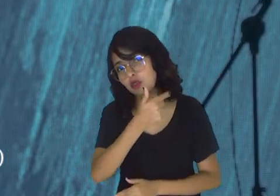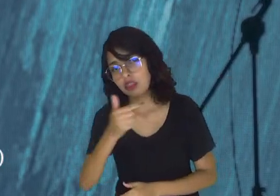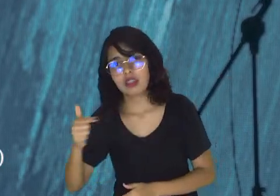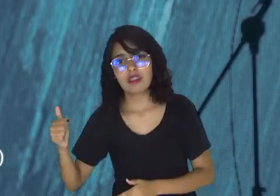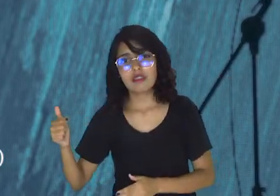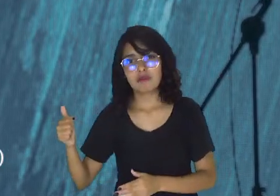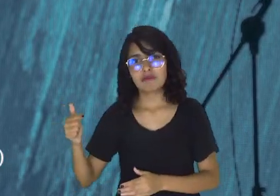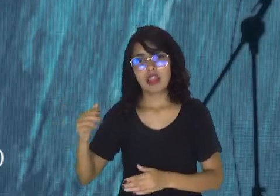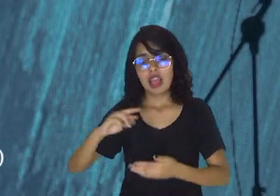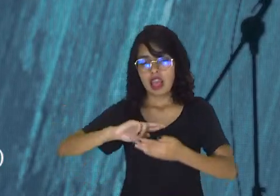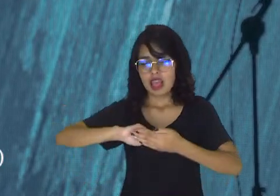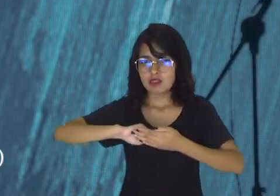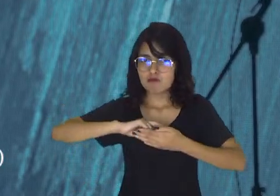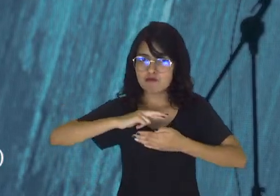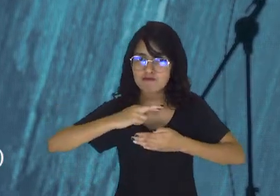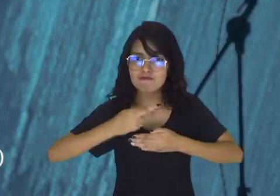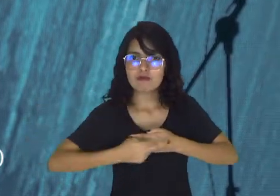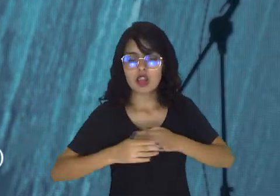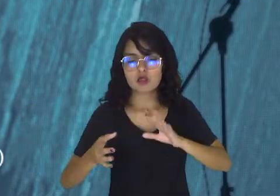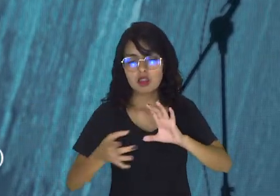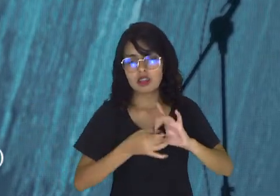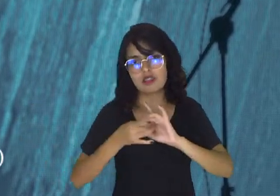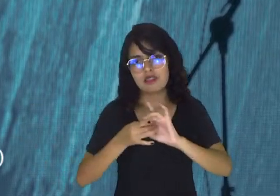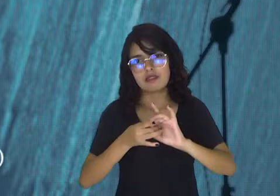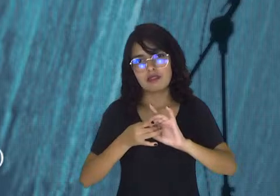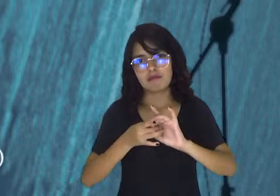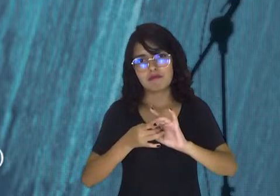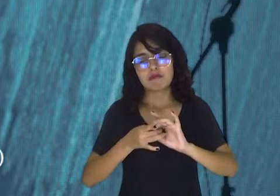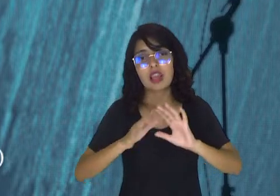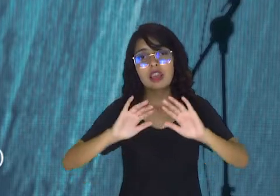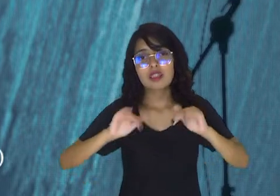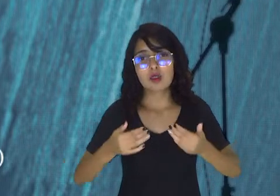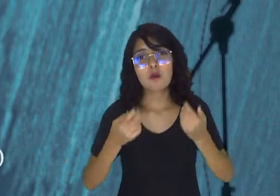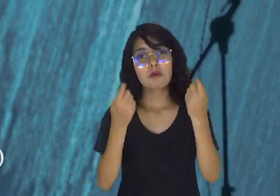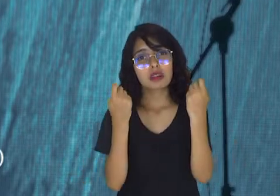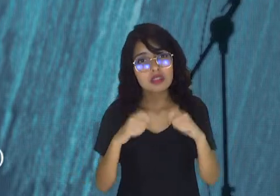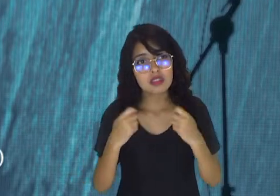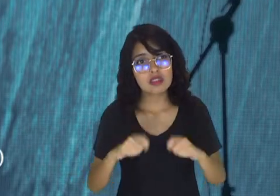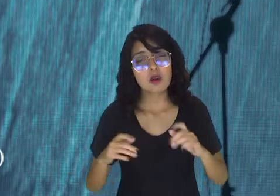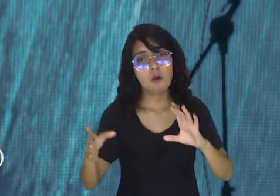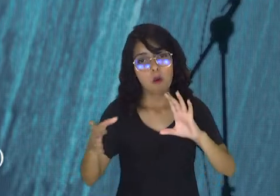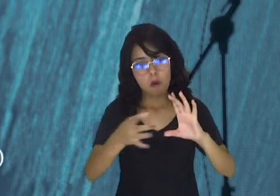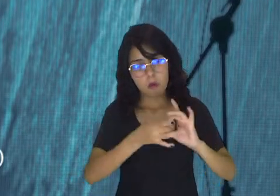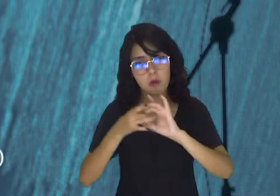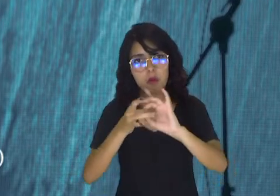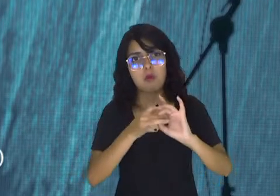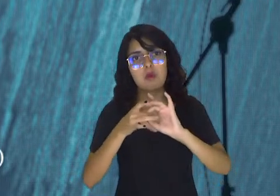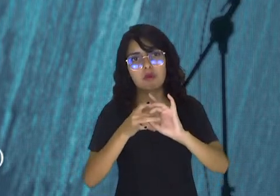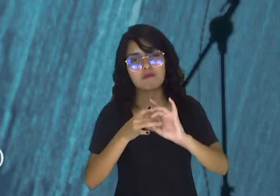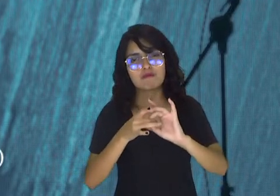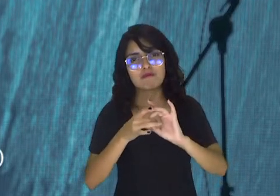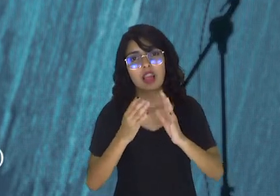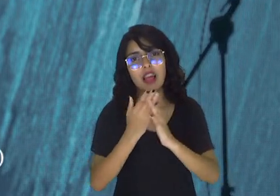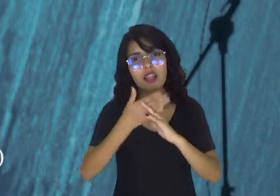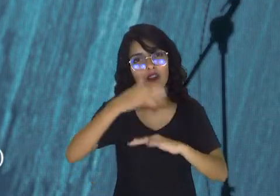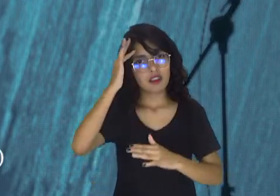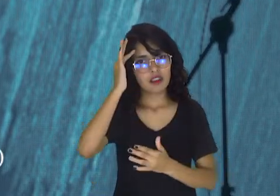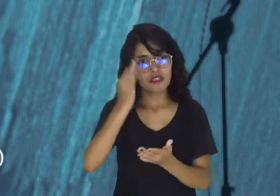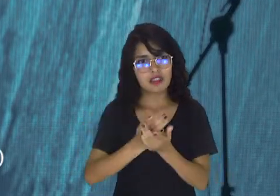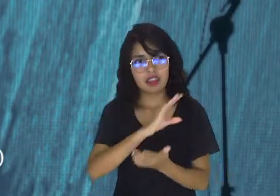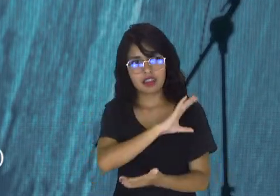fé genuína em Deus. Você pode declarar Atos